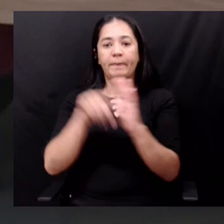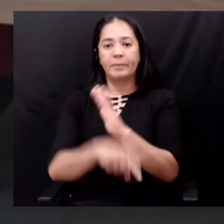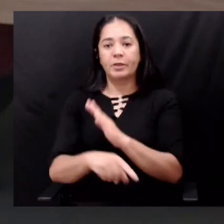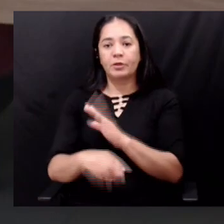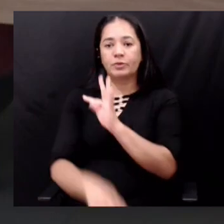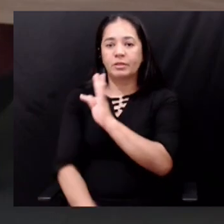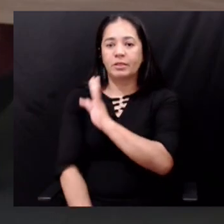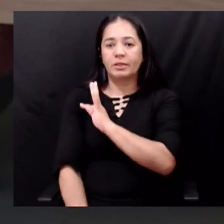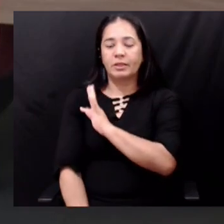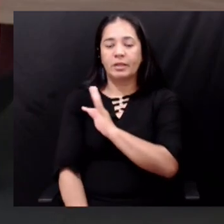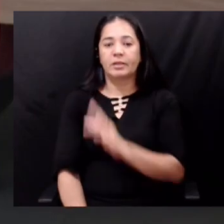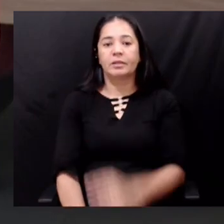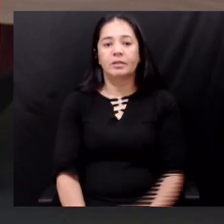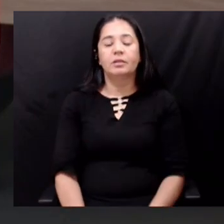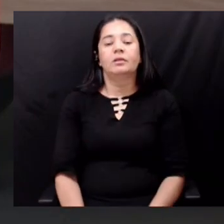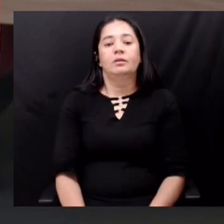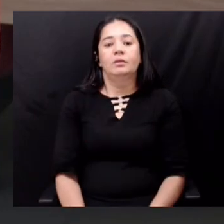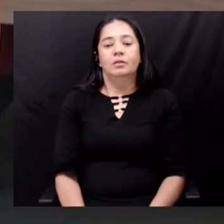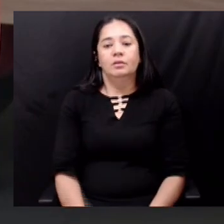Anacleto fez.